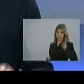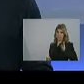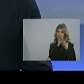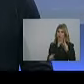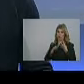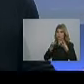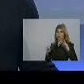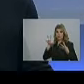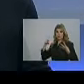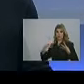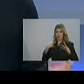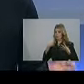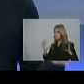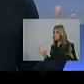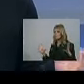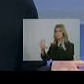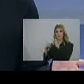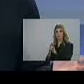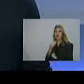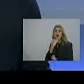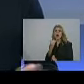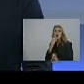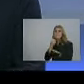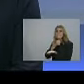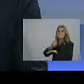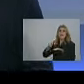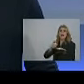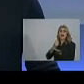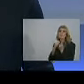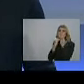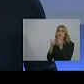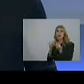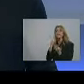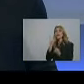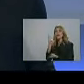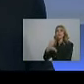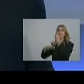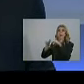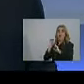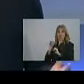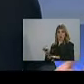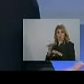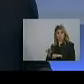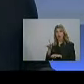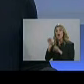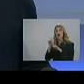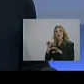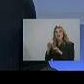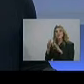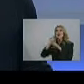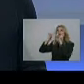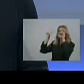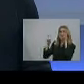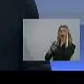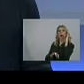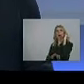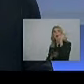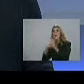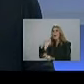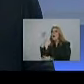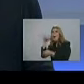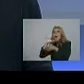gente tem que universalizar, porque não adianta sem base você depois avançar na educação. A educação ambiental ela é, obviamente, muito